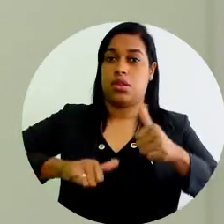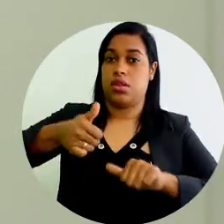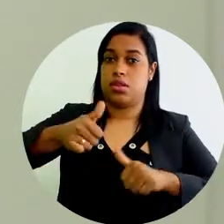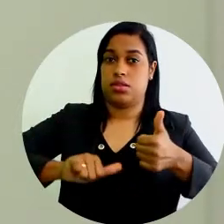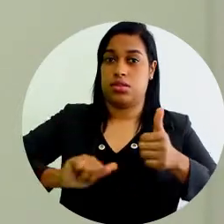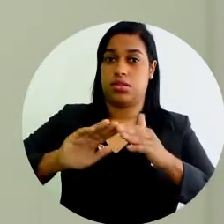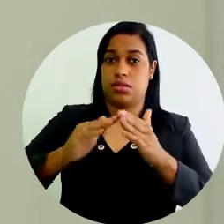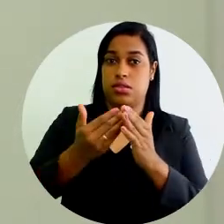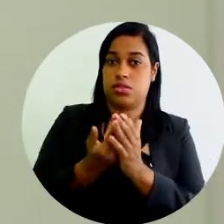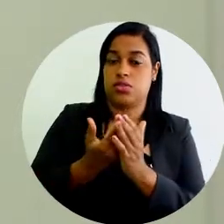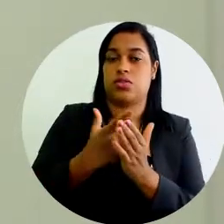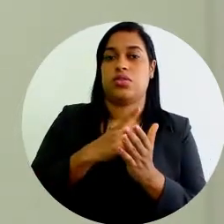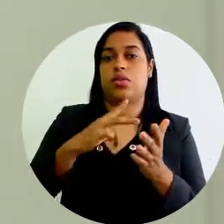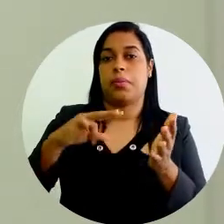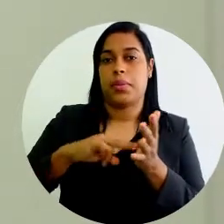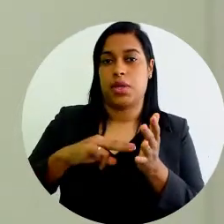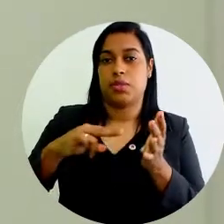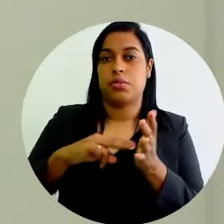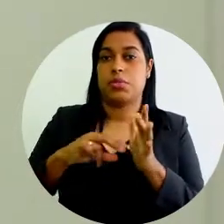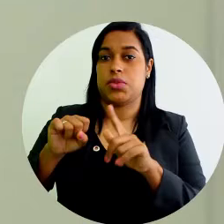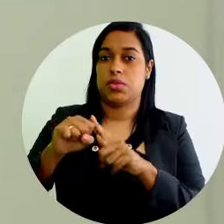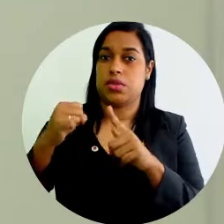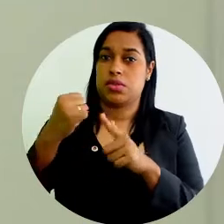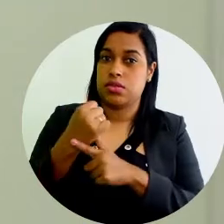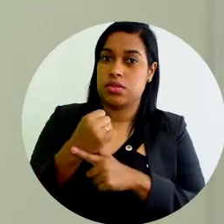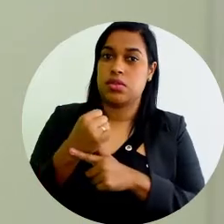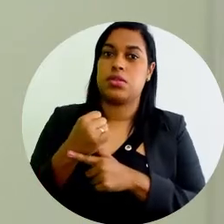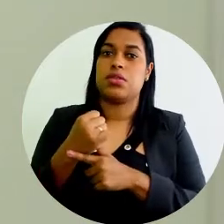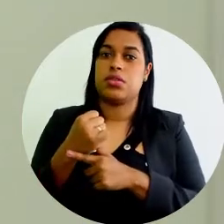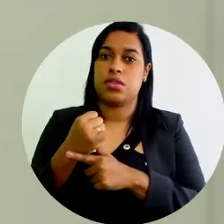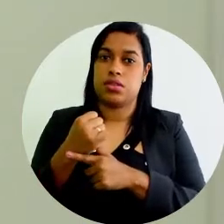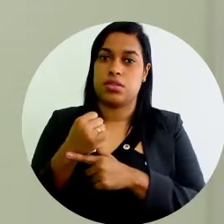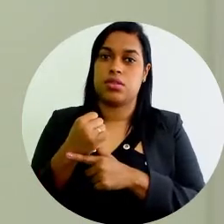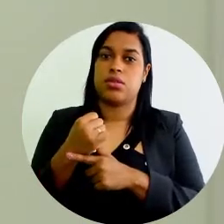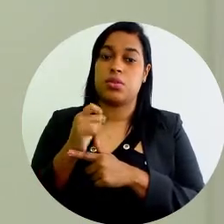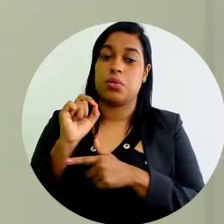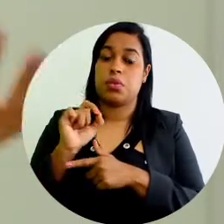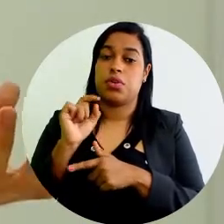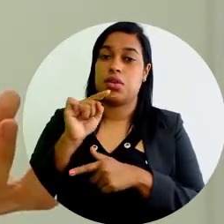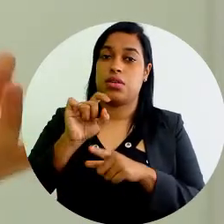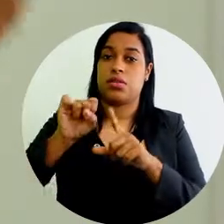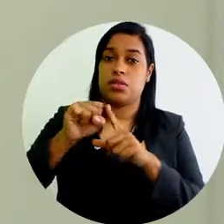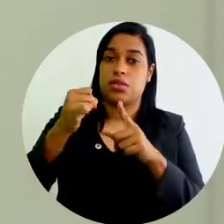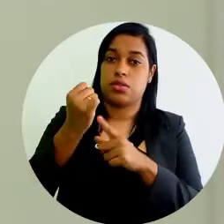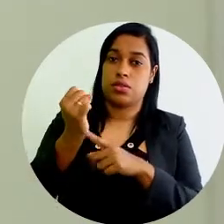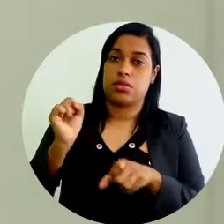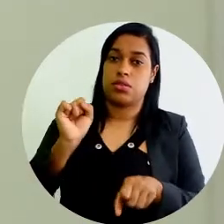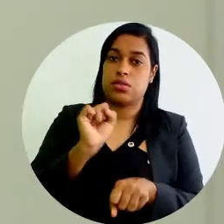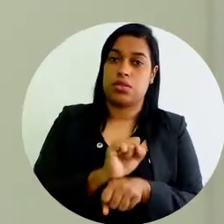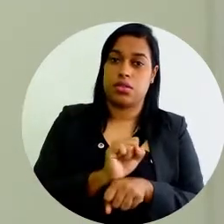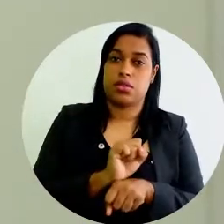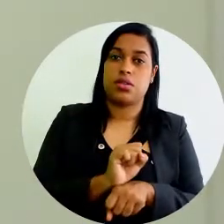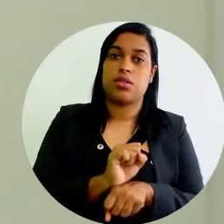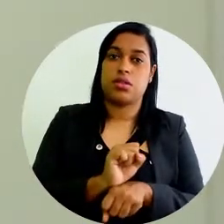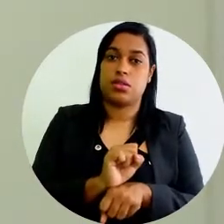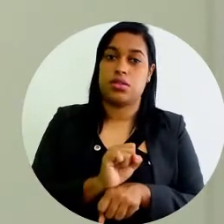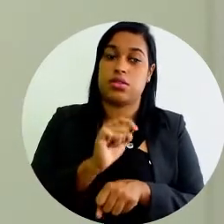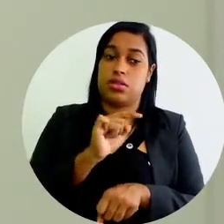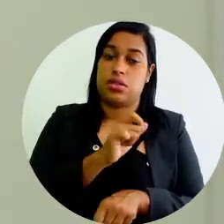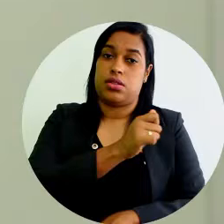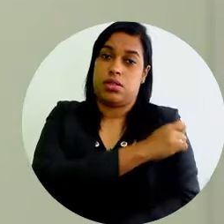faz essa análise de que a escola, estando presente numa sociedade, ela reproduz o que essa sociedade